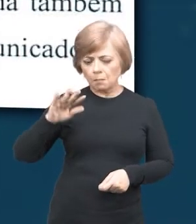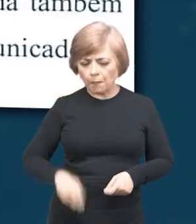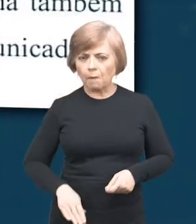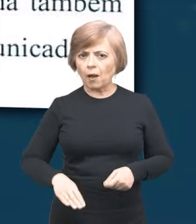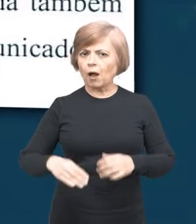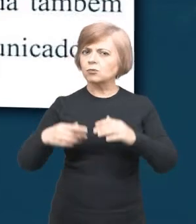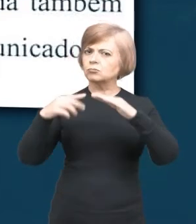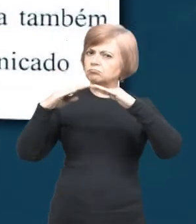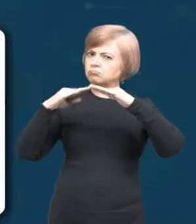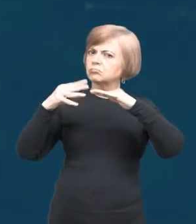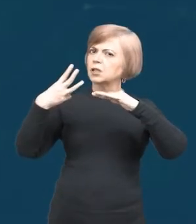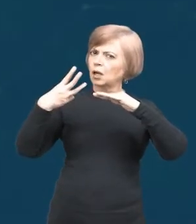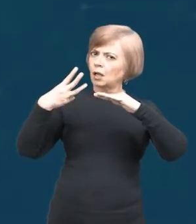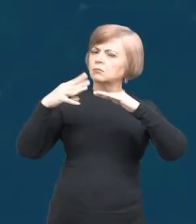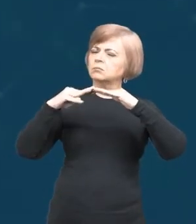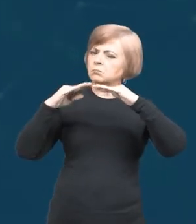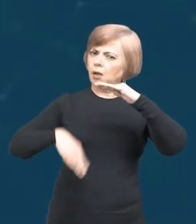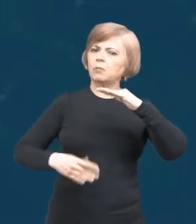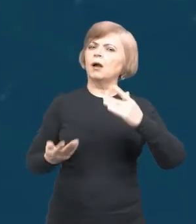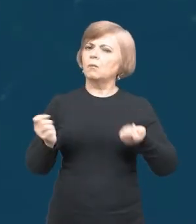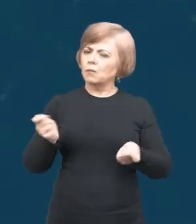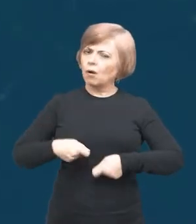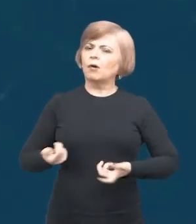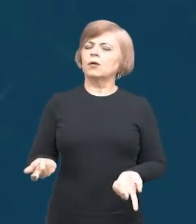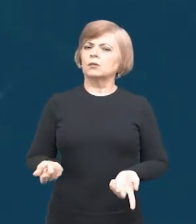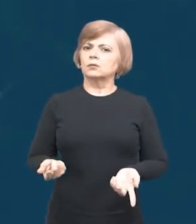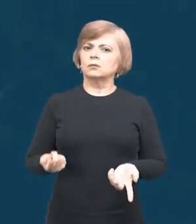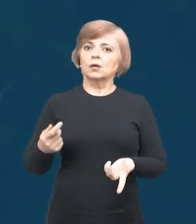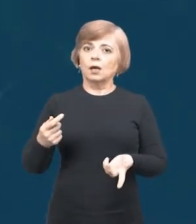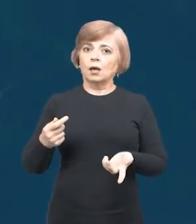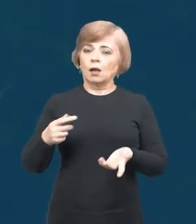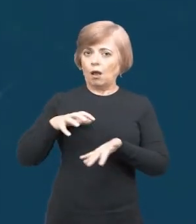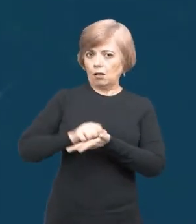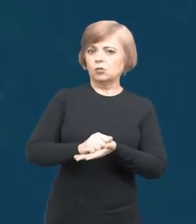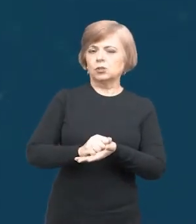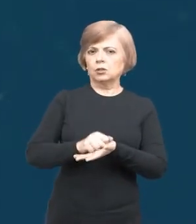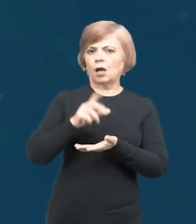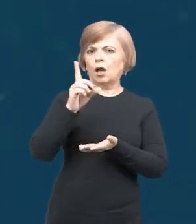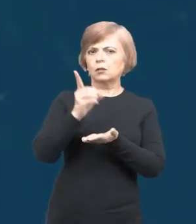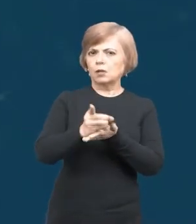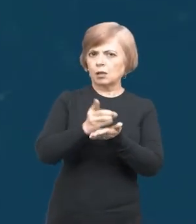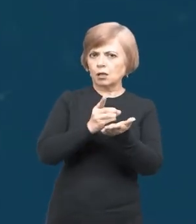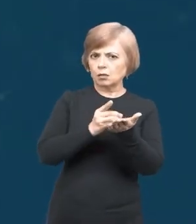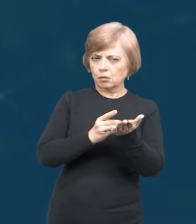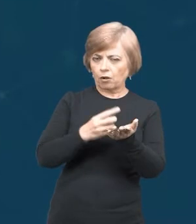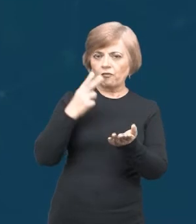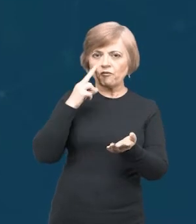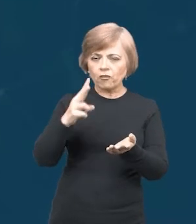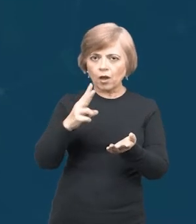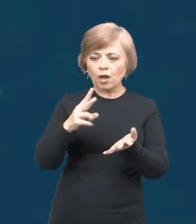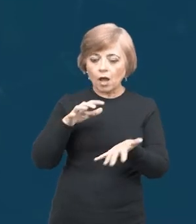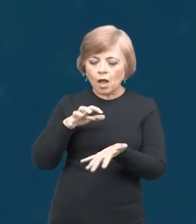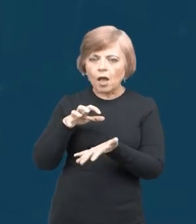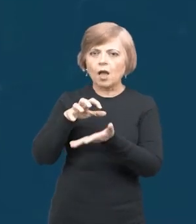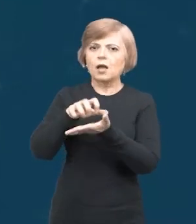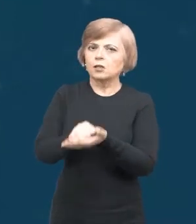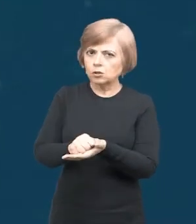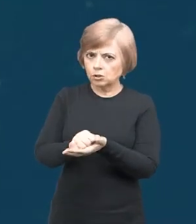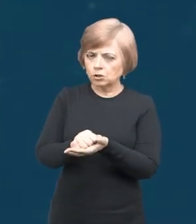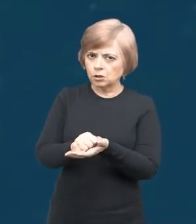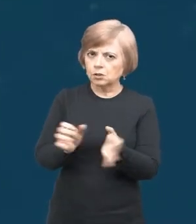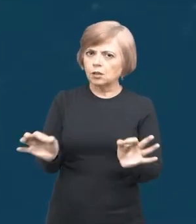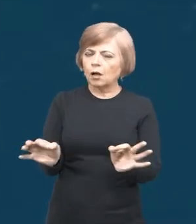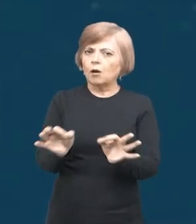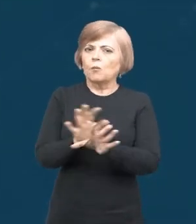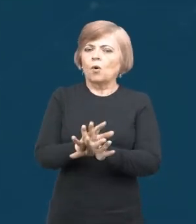sem assistência médica, e também, após a emissão da DNV, a realização do registro dessas